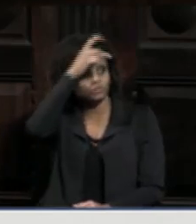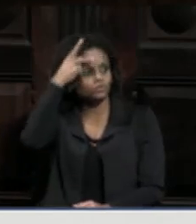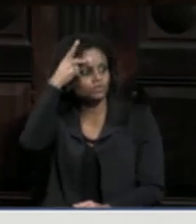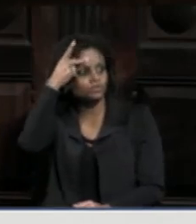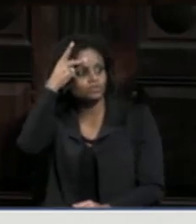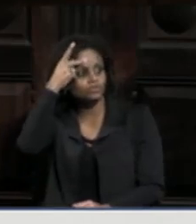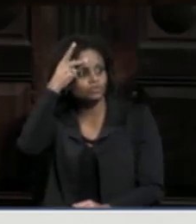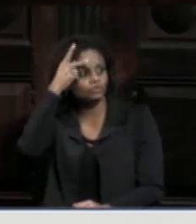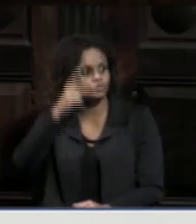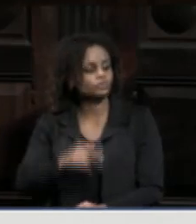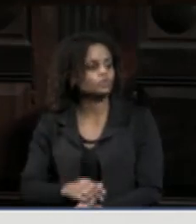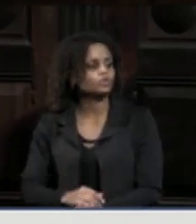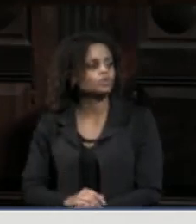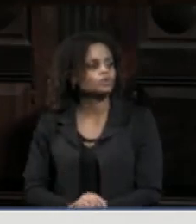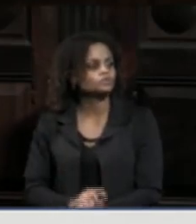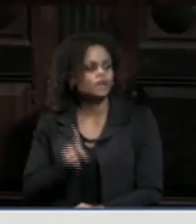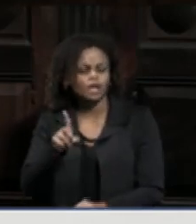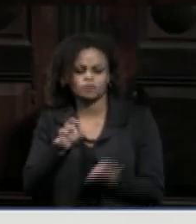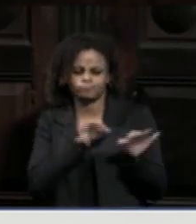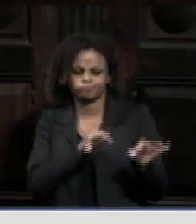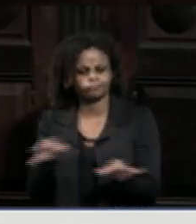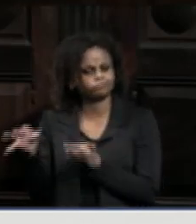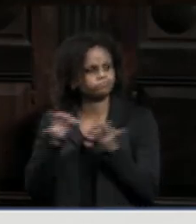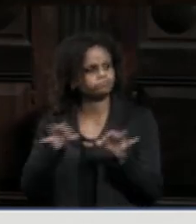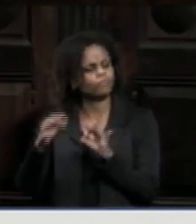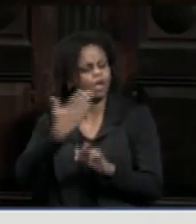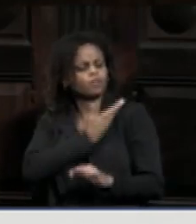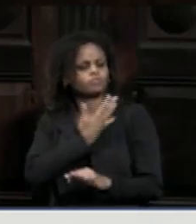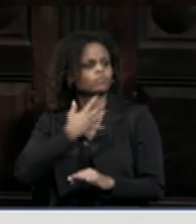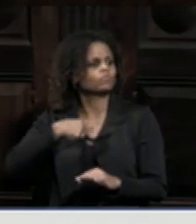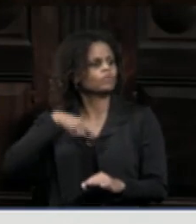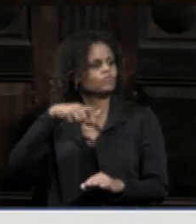amigo, prefeito muito diligente, e ele mesmo